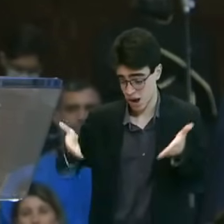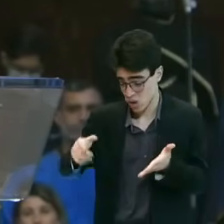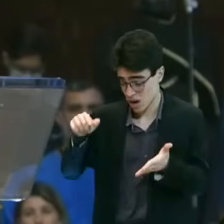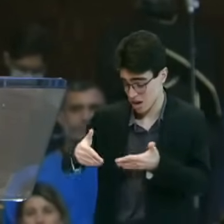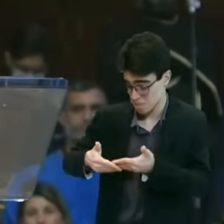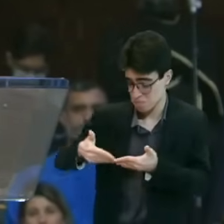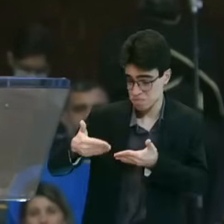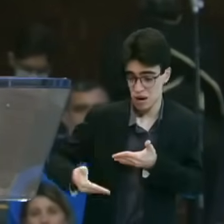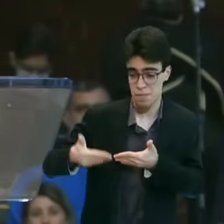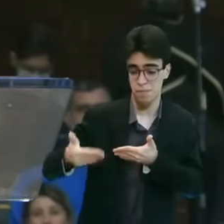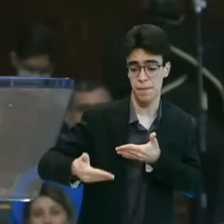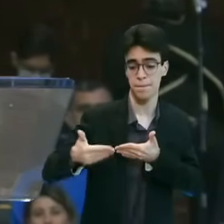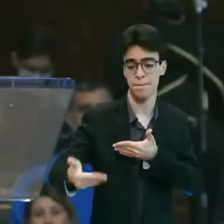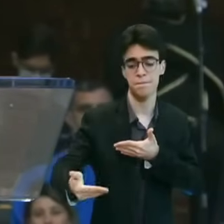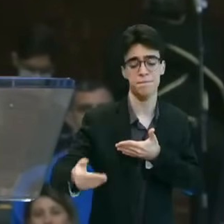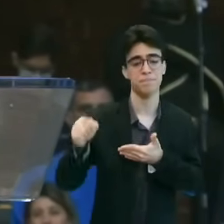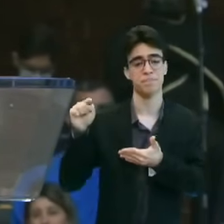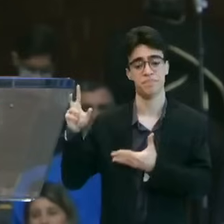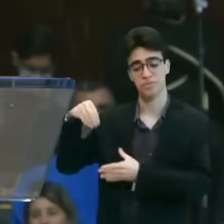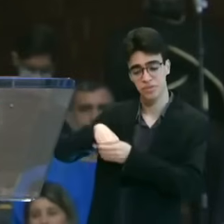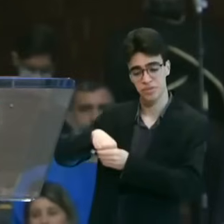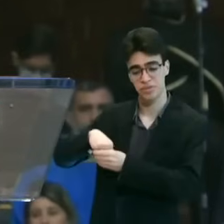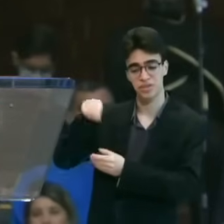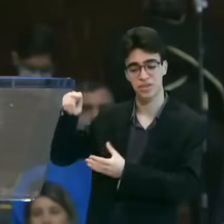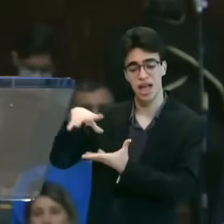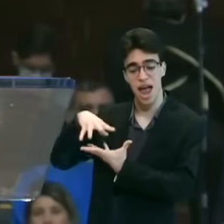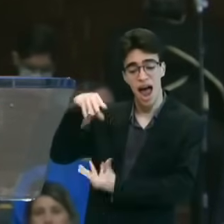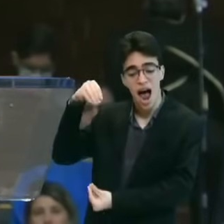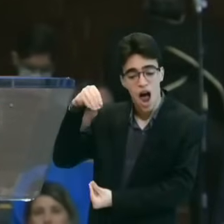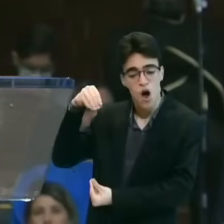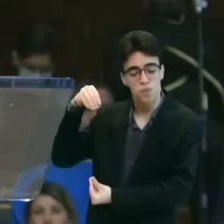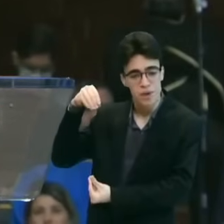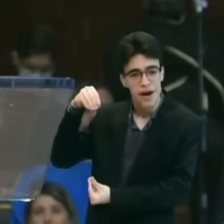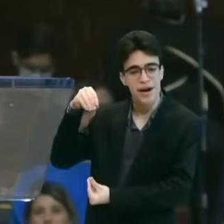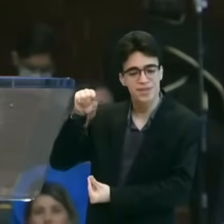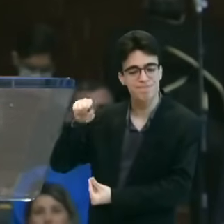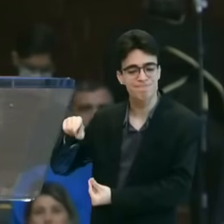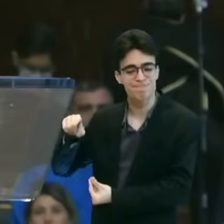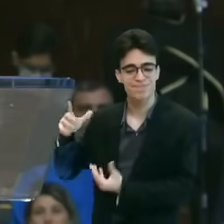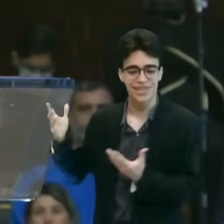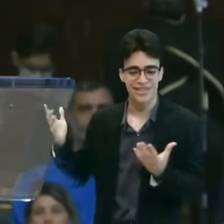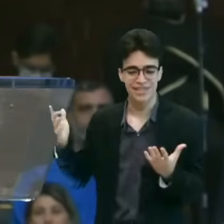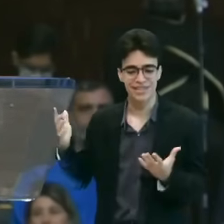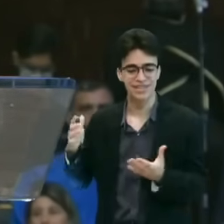essa alma desse homem, não é? Desse